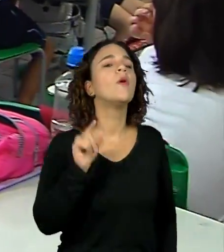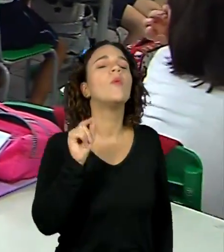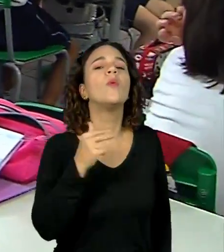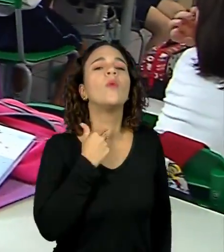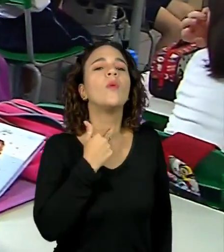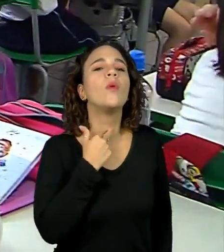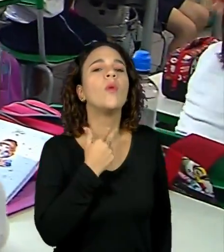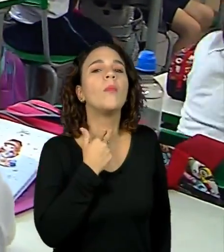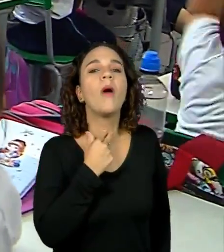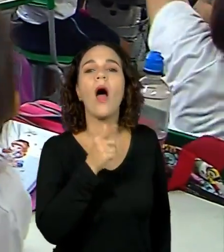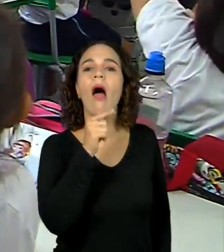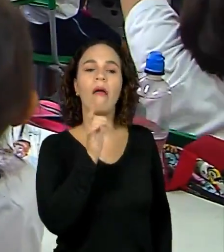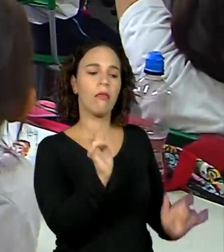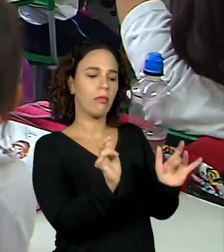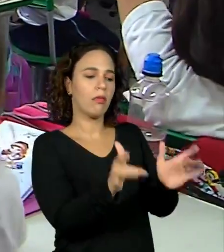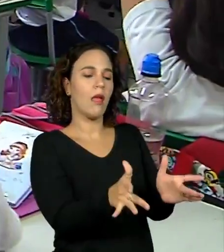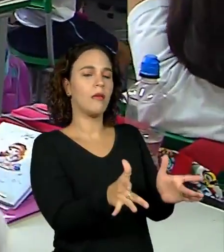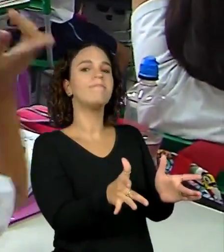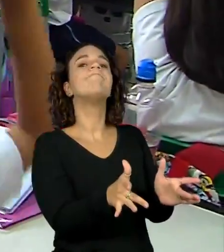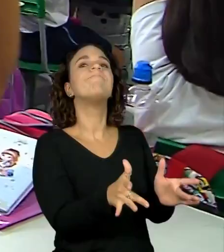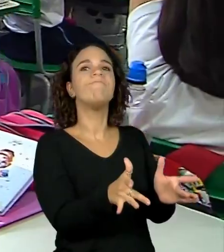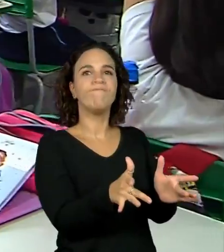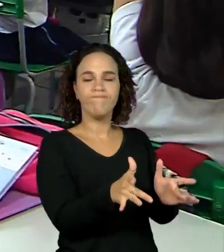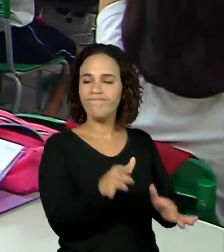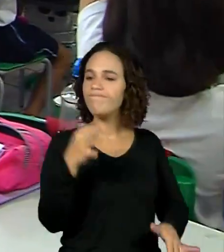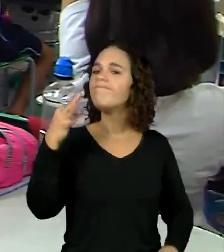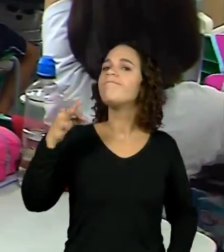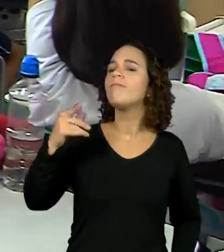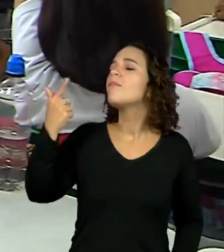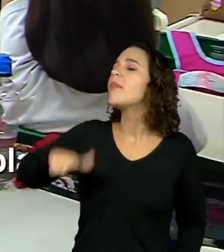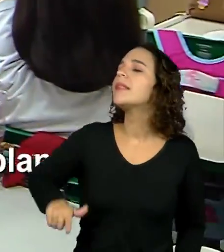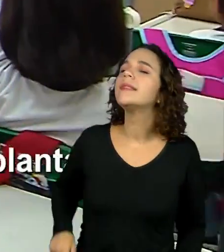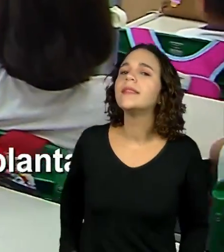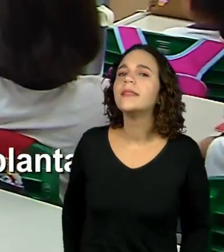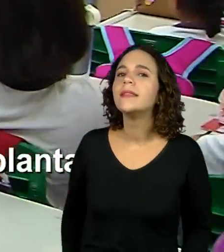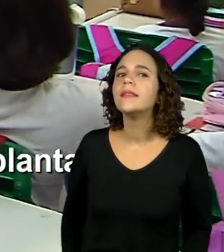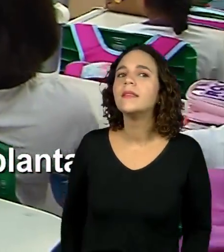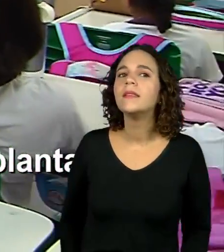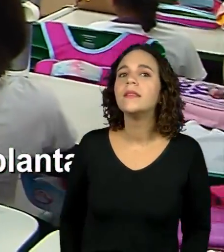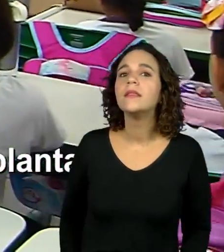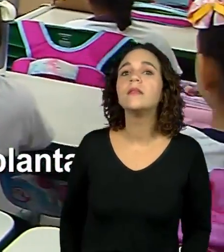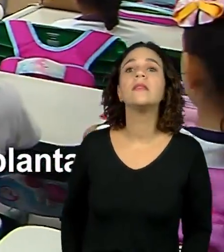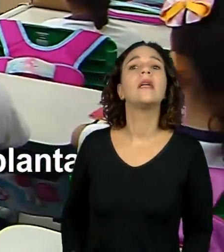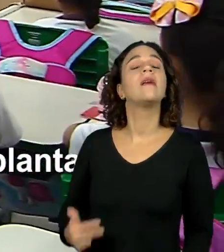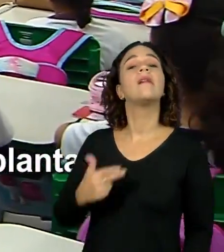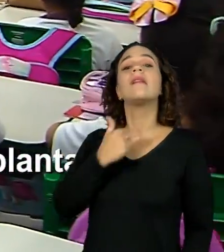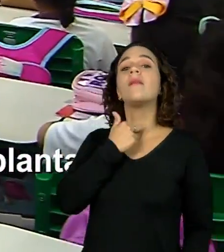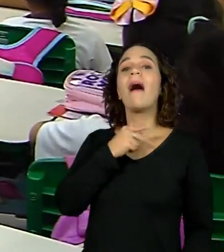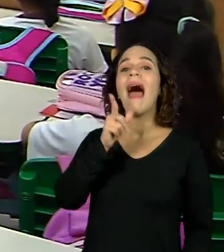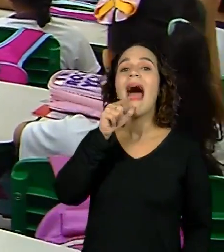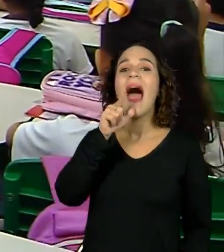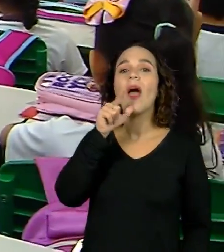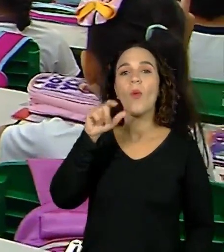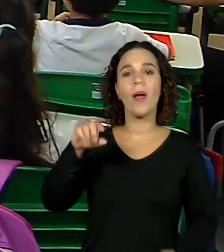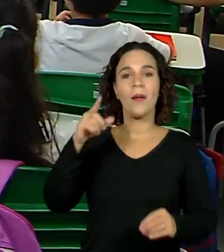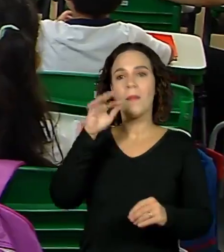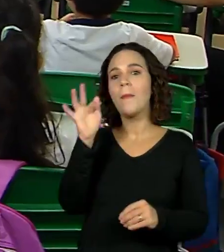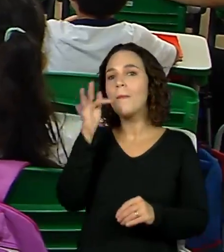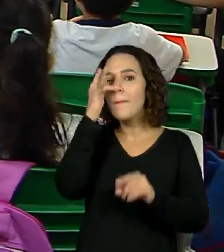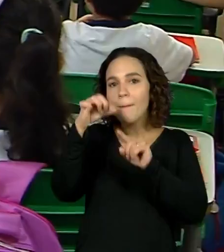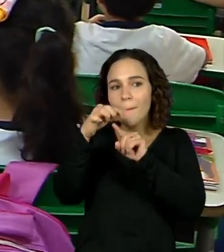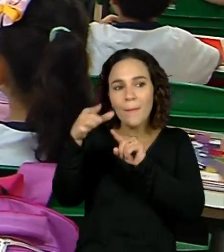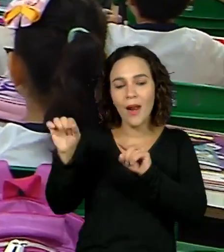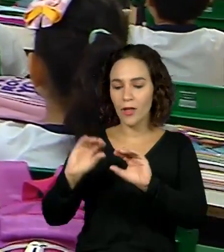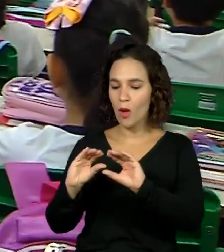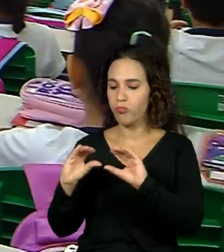deixar a água parada. Não pode deixar água parada. Fala. Não pode deixar água embaixo das plantas. Isso. Se a